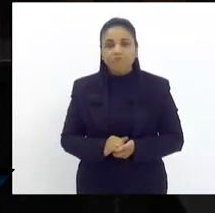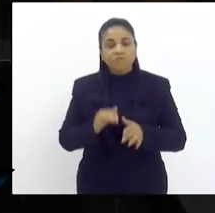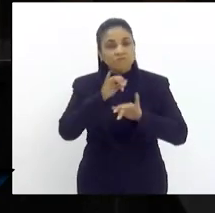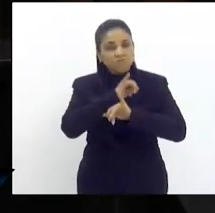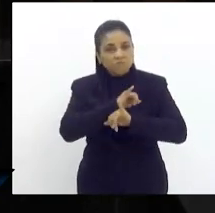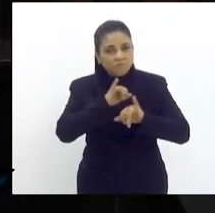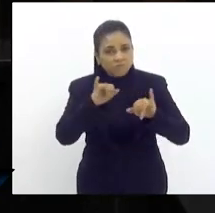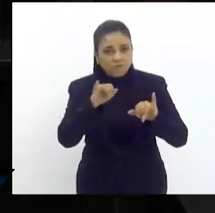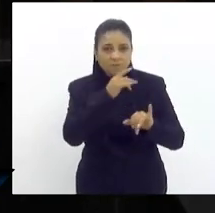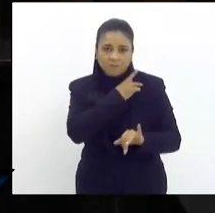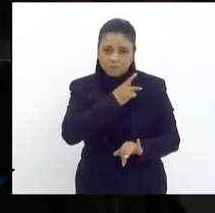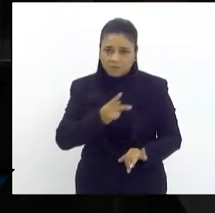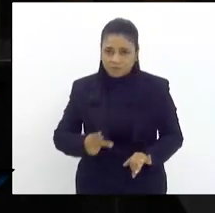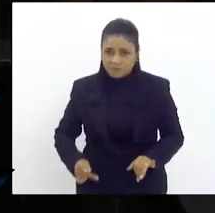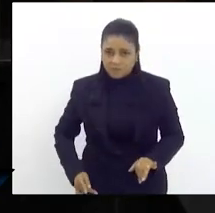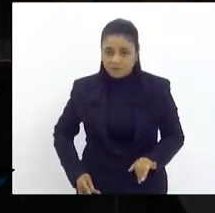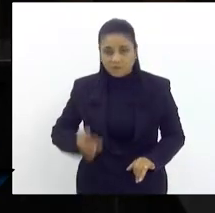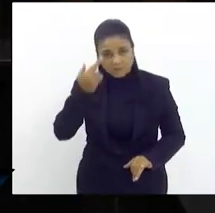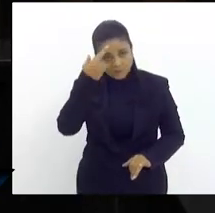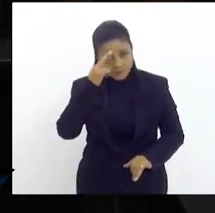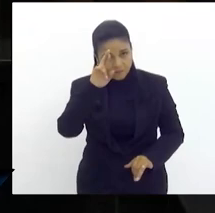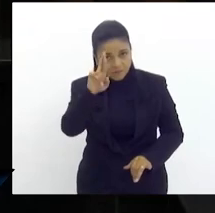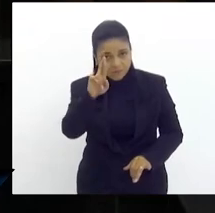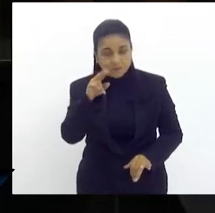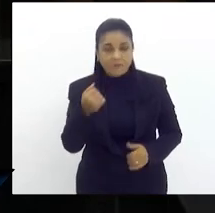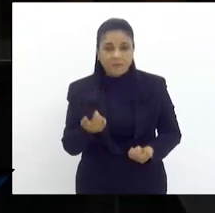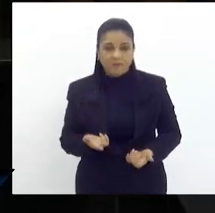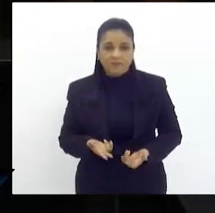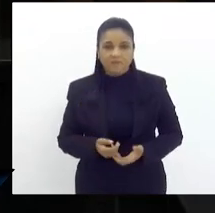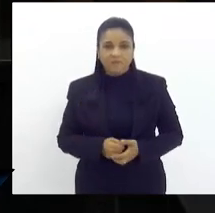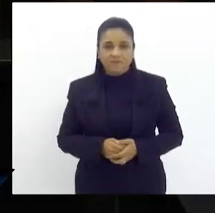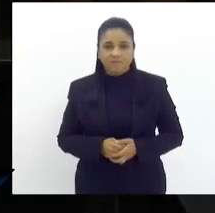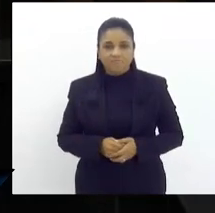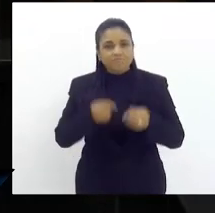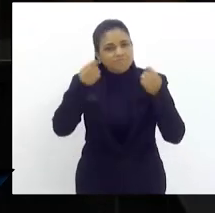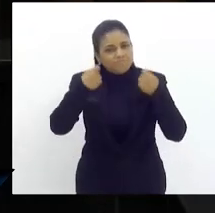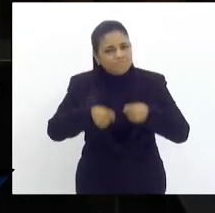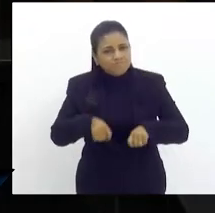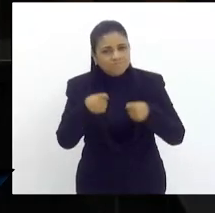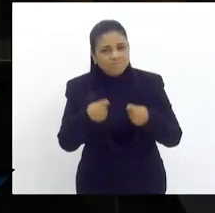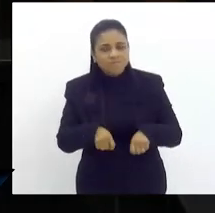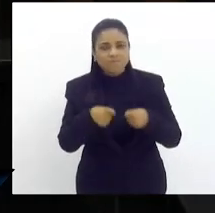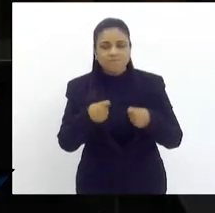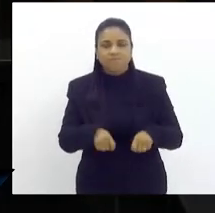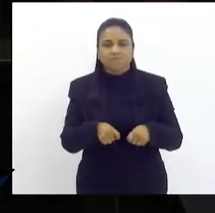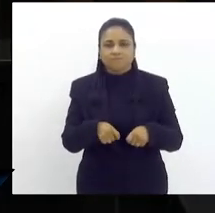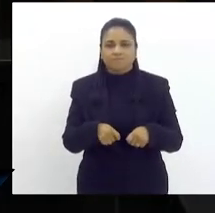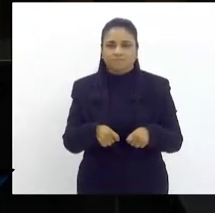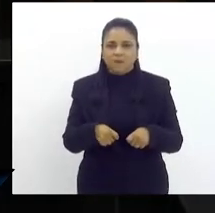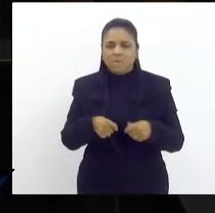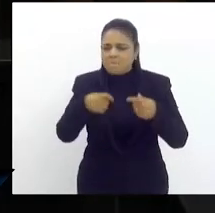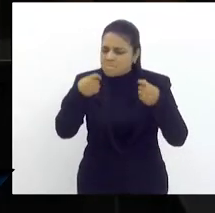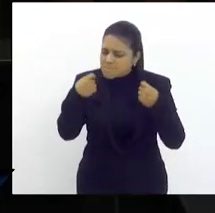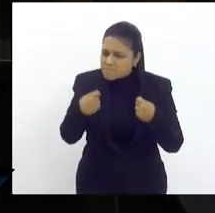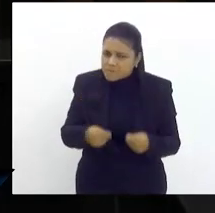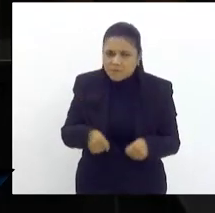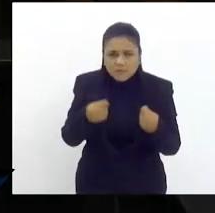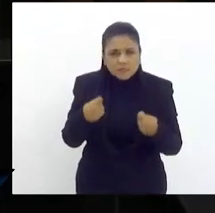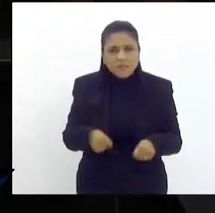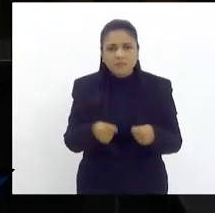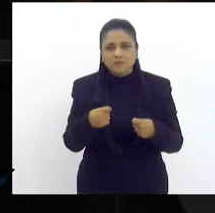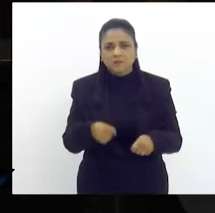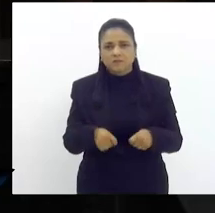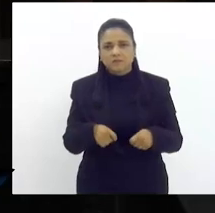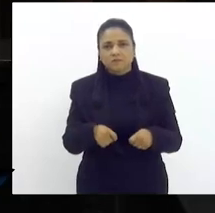Presidente é necessário e muito necessário que a gente